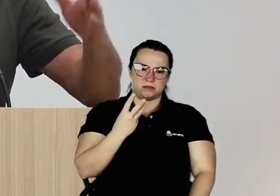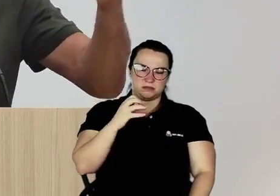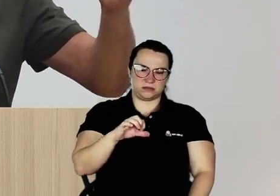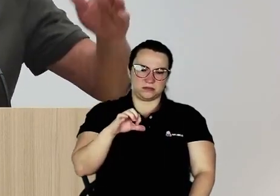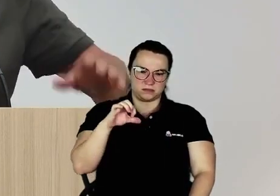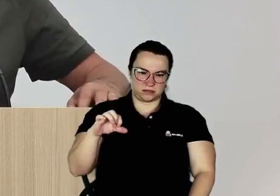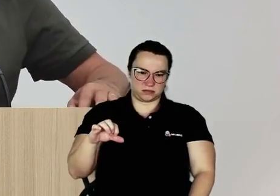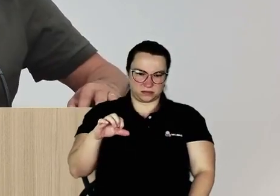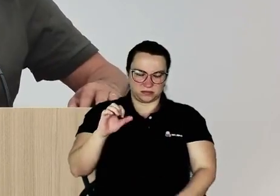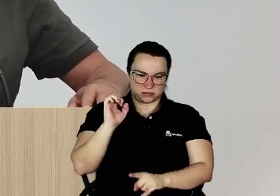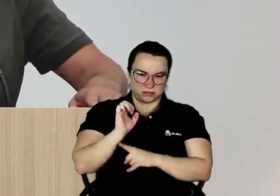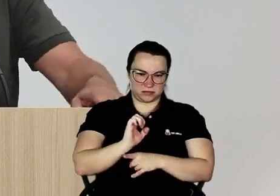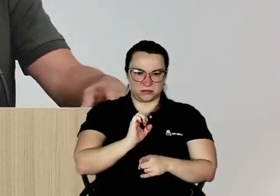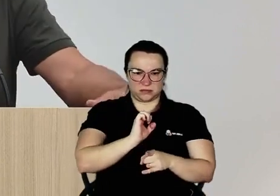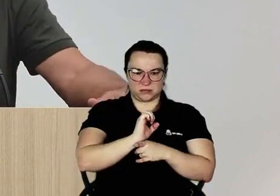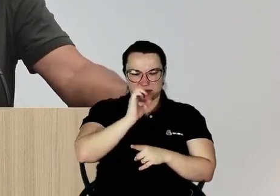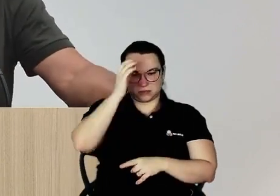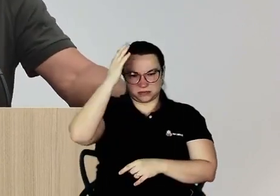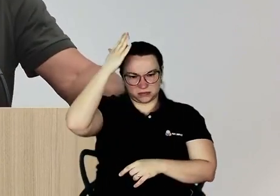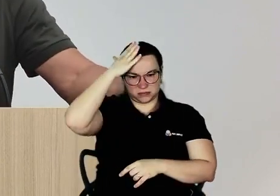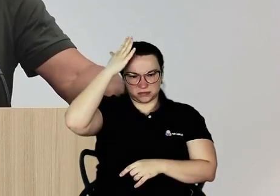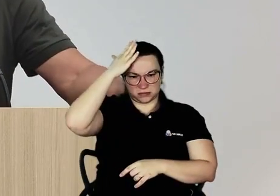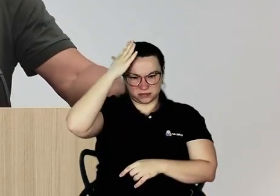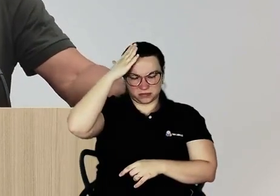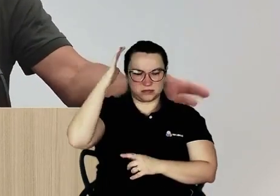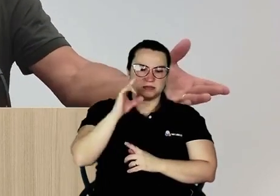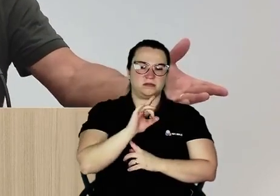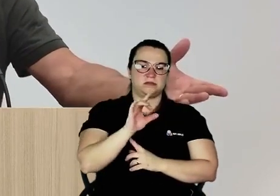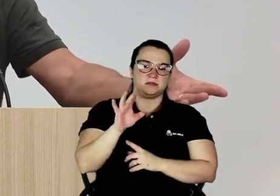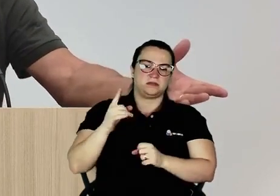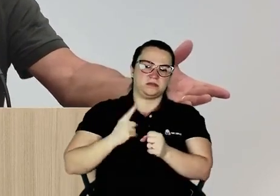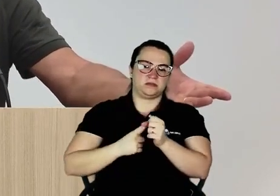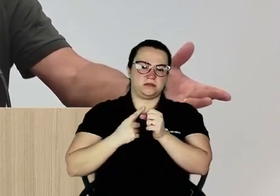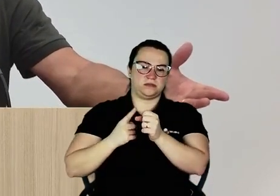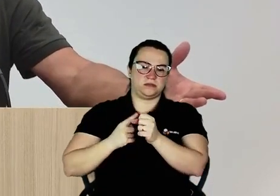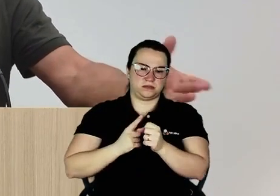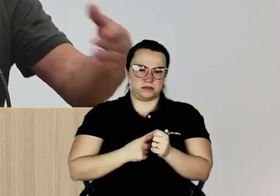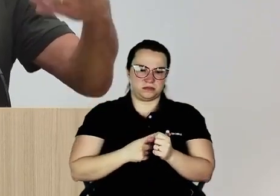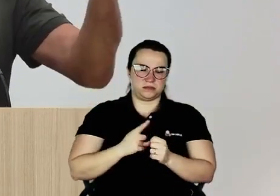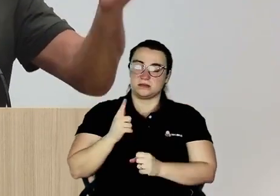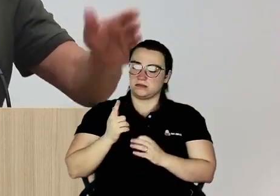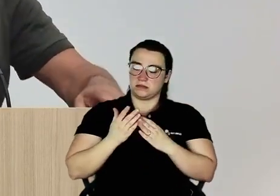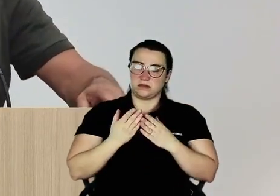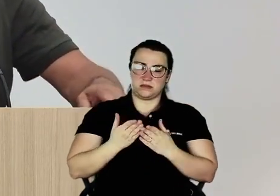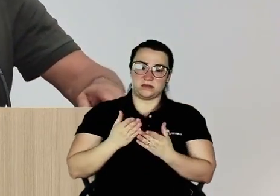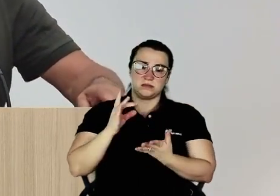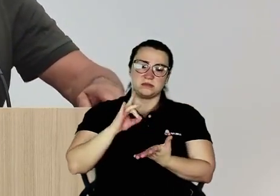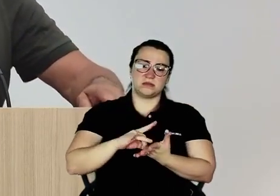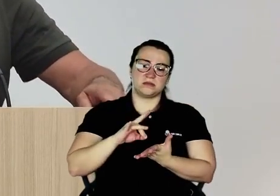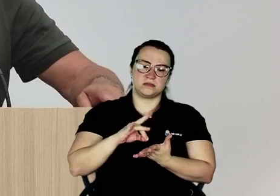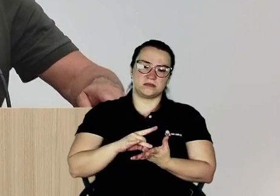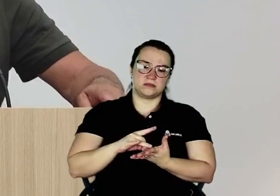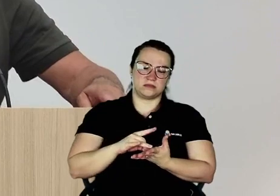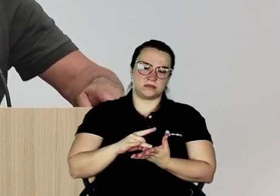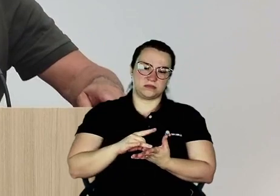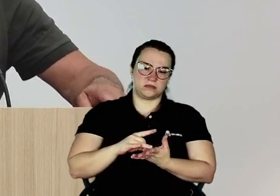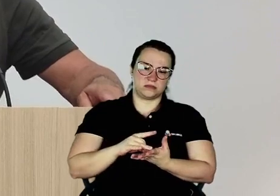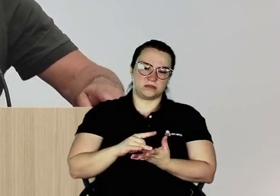Paraná, para ver quantos policiais vêm para cada município. Mas Guaíra, na verdade, eu acredito que até não estou sabendo, ela